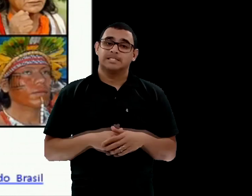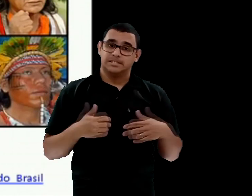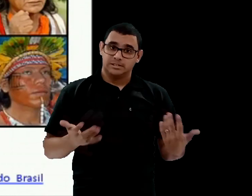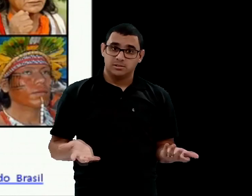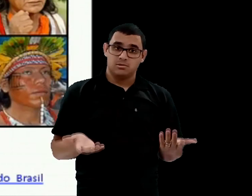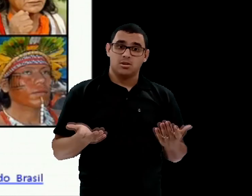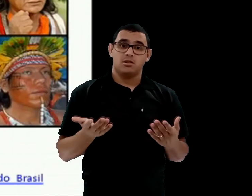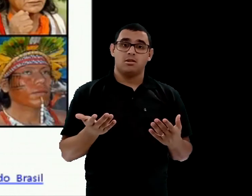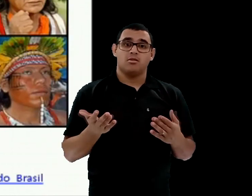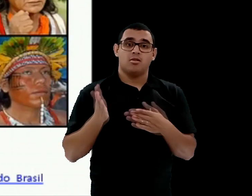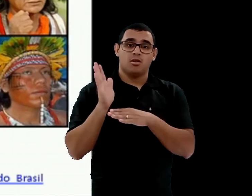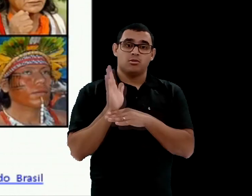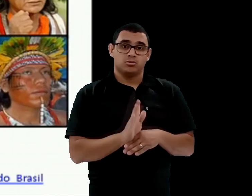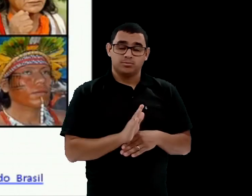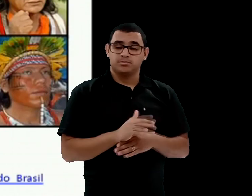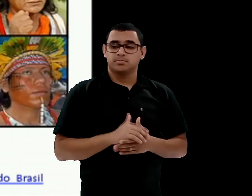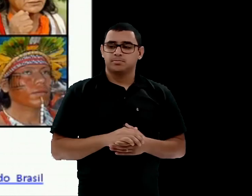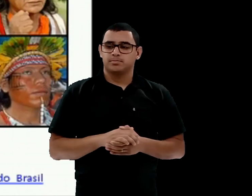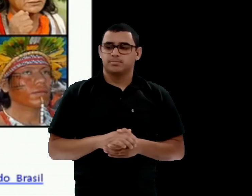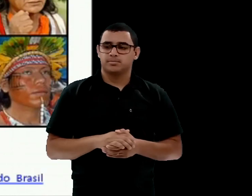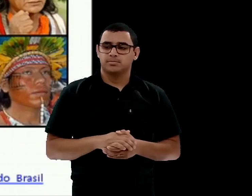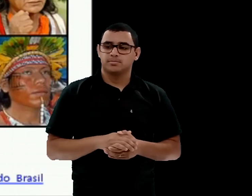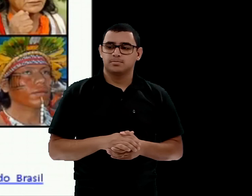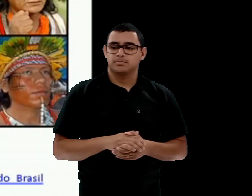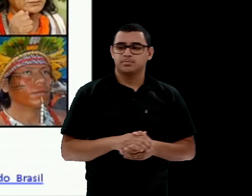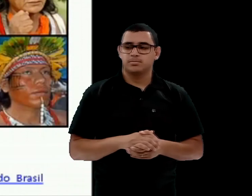Então, quem ajuda, por exemplo,